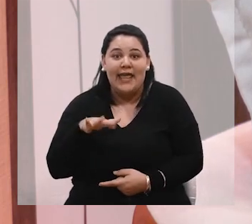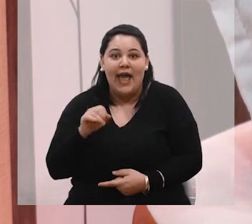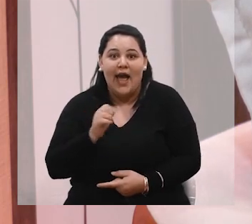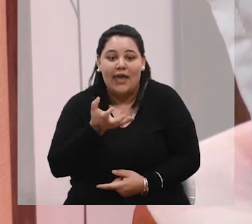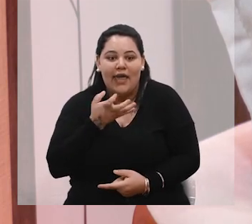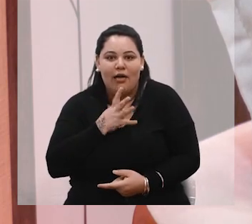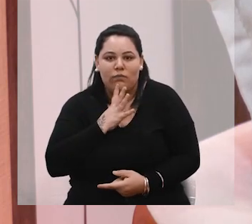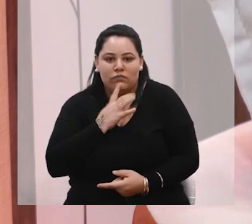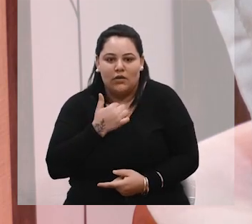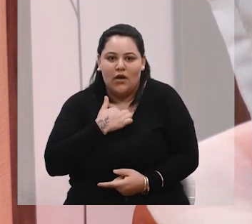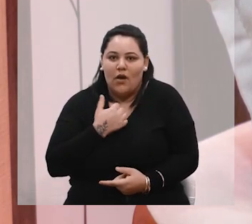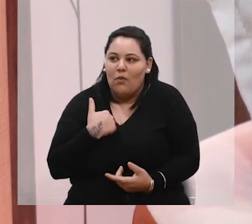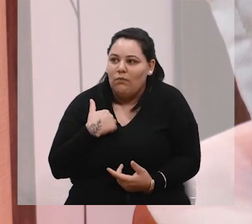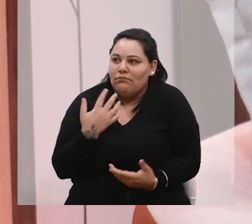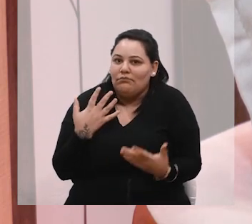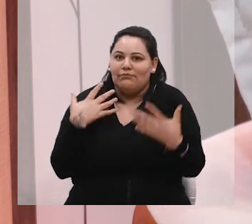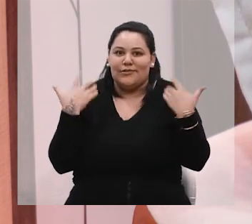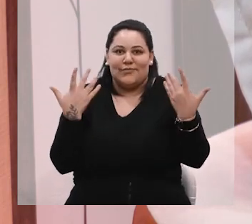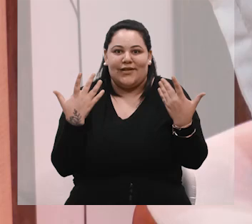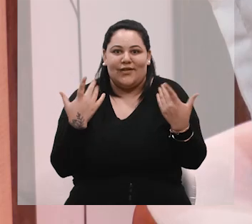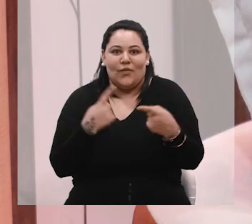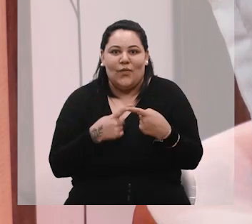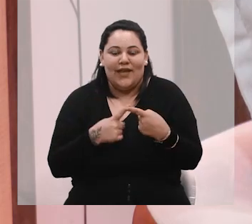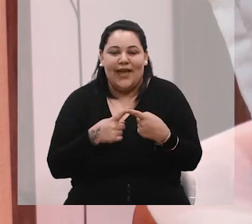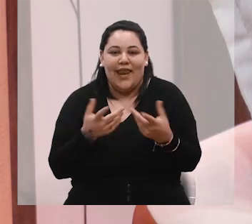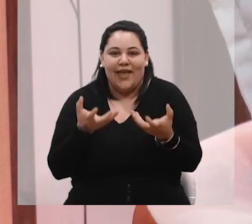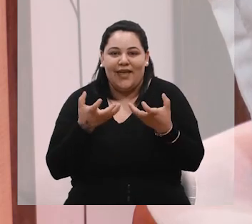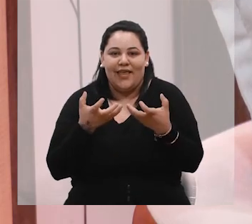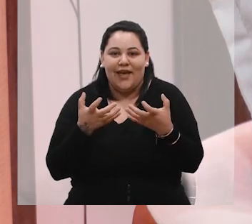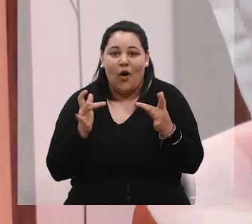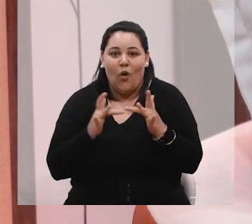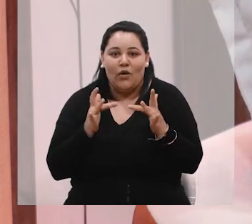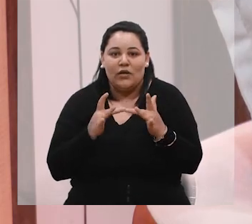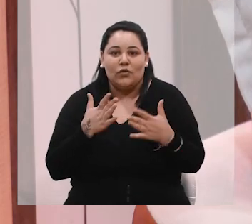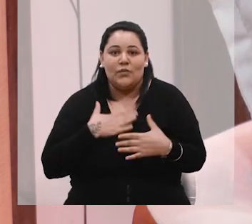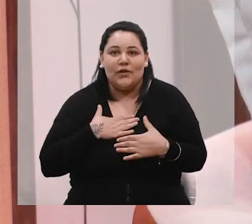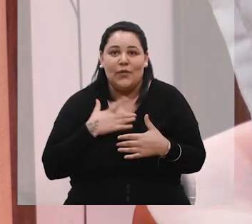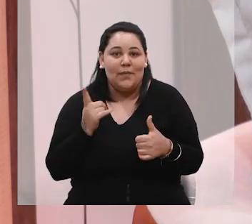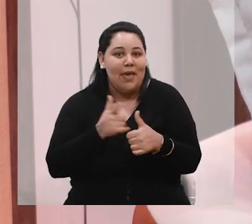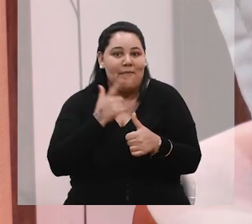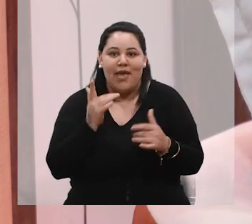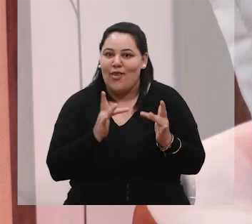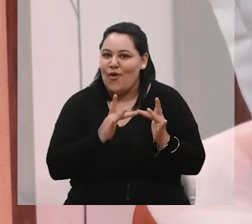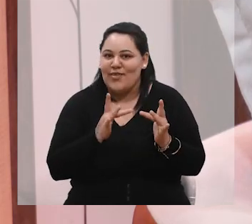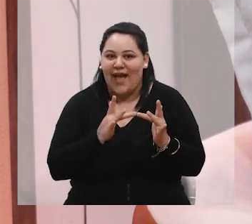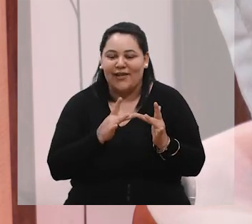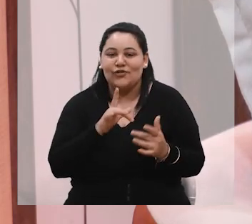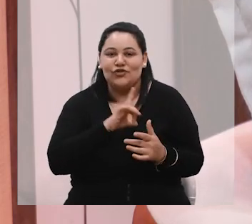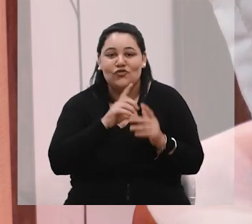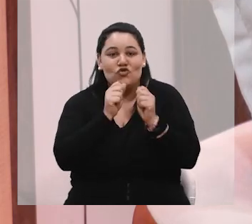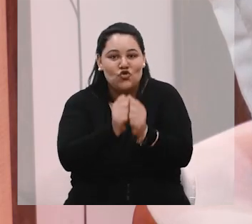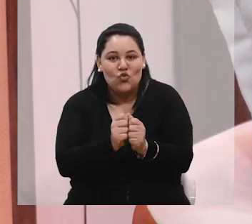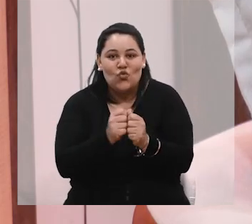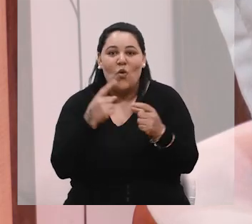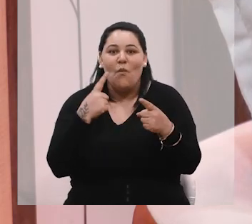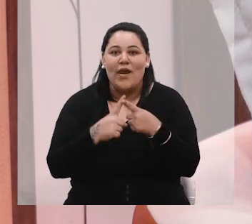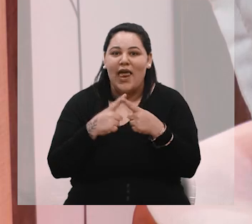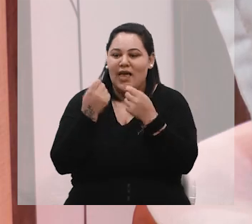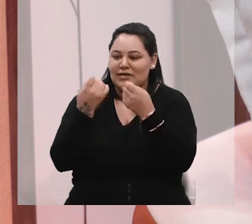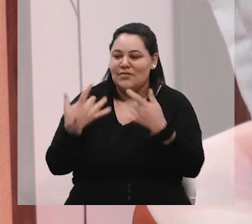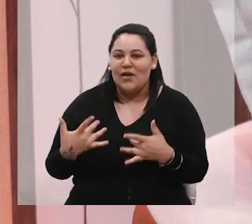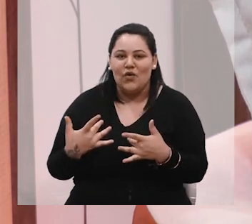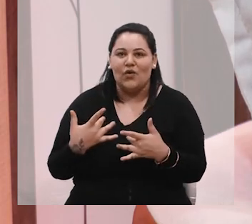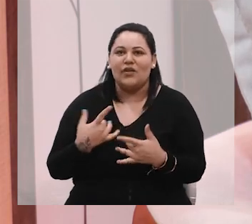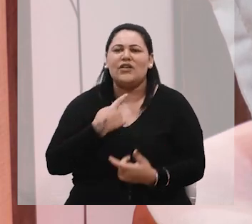né? E a Maria Valéria tinha me chamado para me conhecer e tal, e foi o primeiro contato que eu tive com ela, né, porque ela